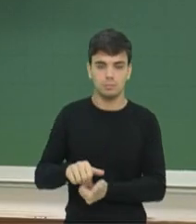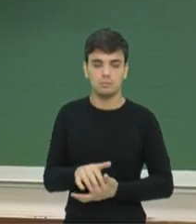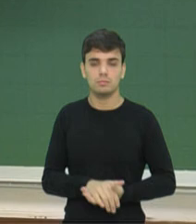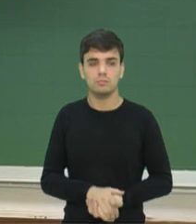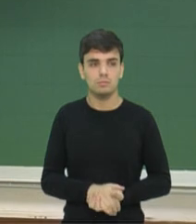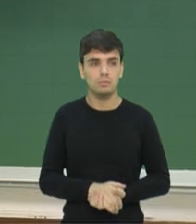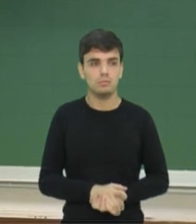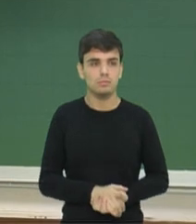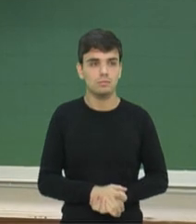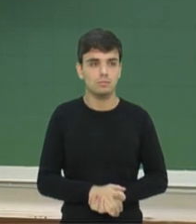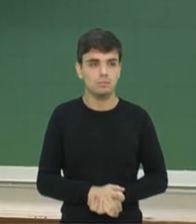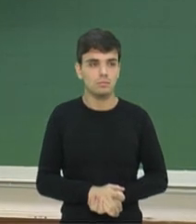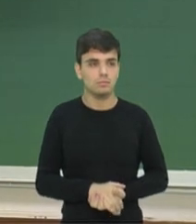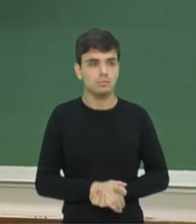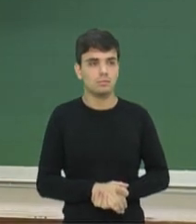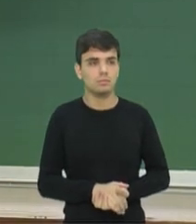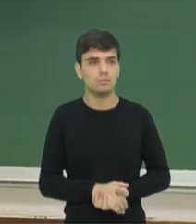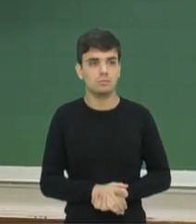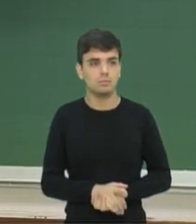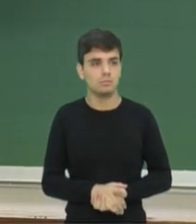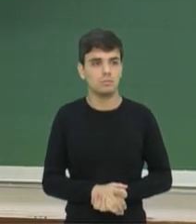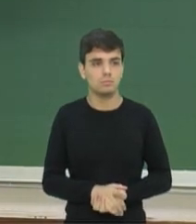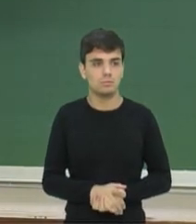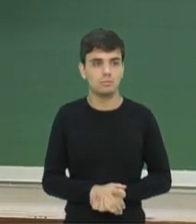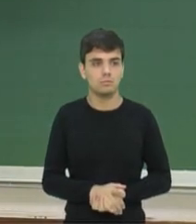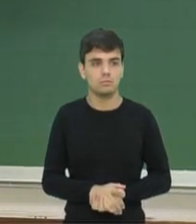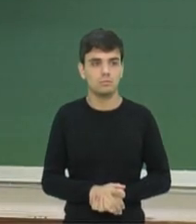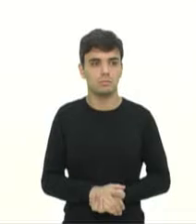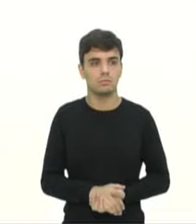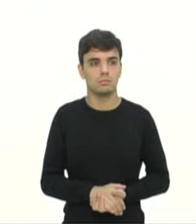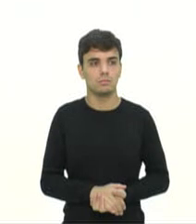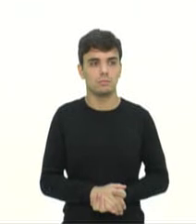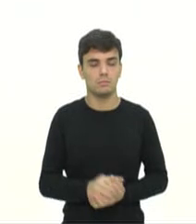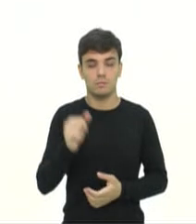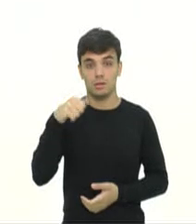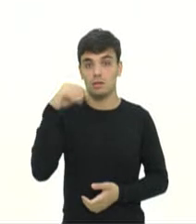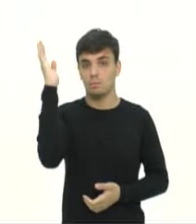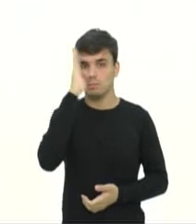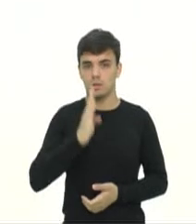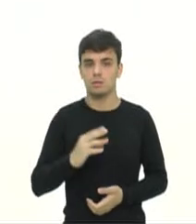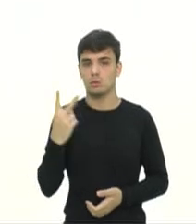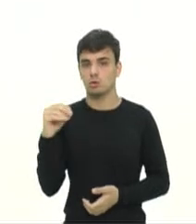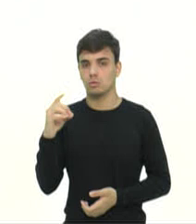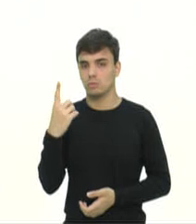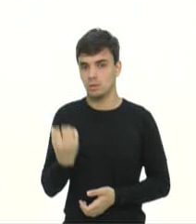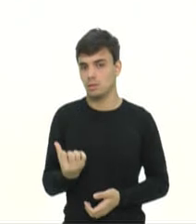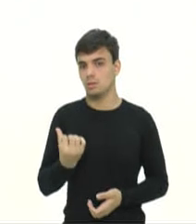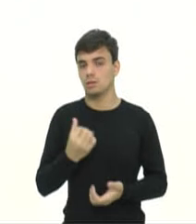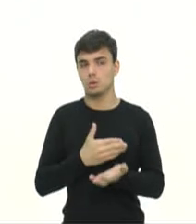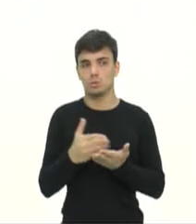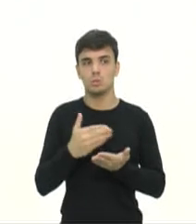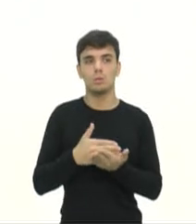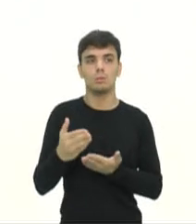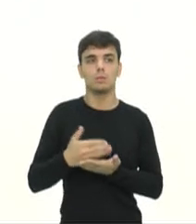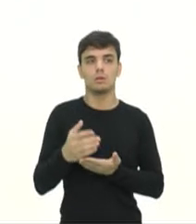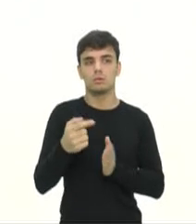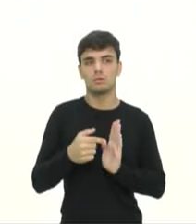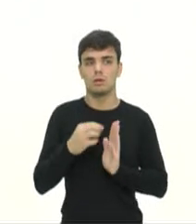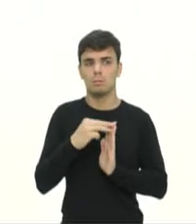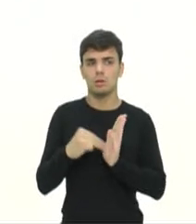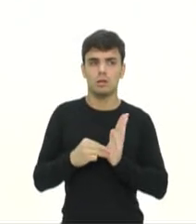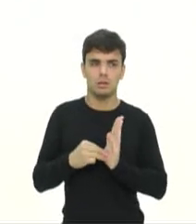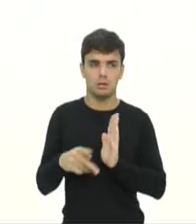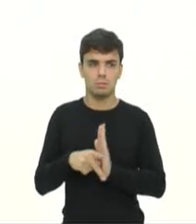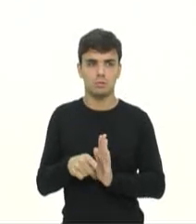é subordinada à WKF, fica essa entidade. O Brasil, em 2016, né, a modalidade estreou no programa como demonstração. Então